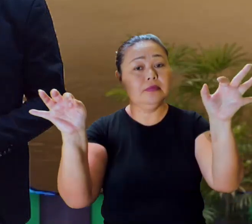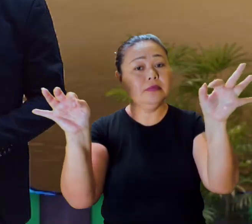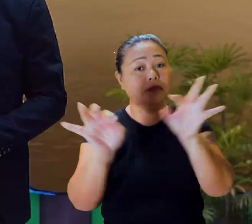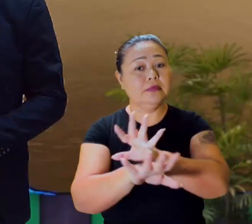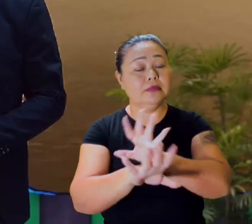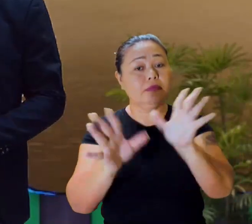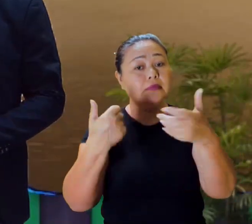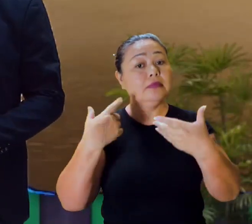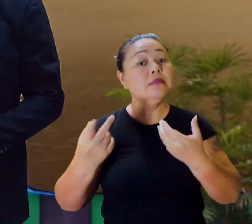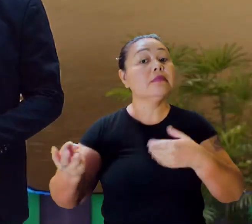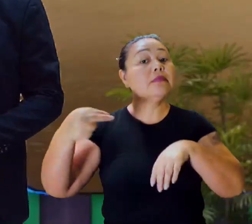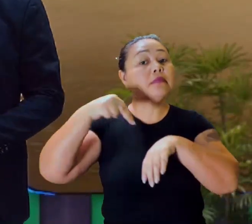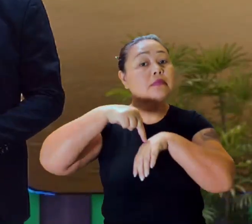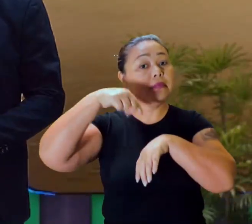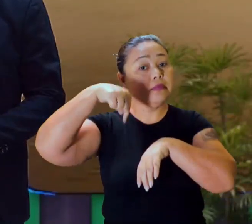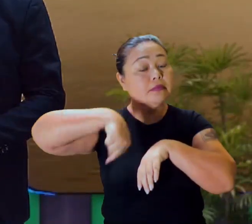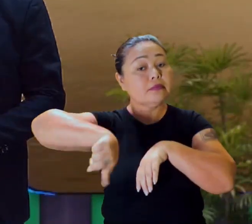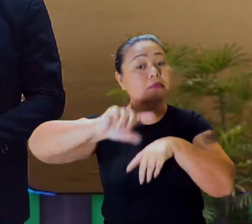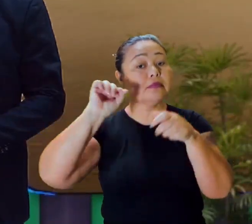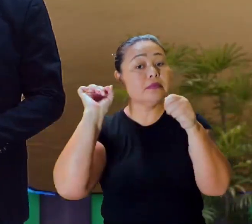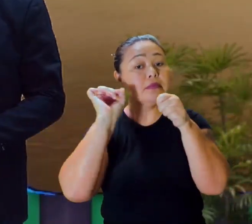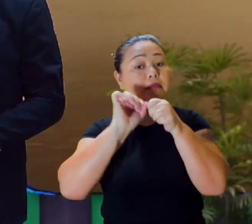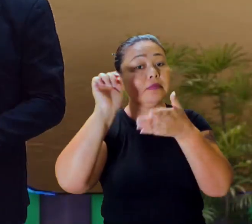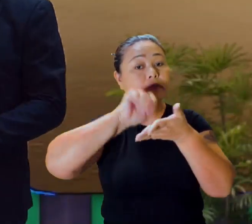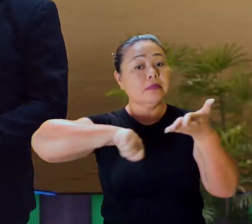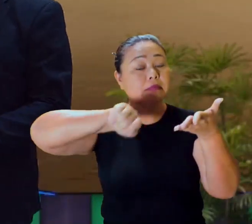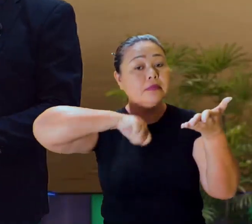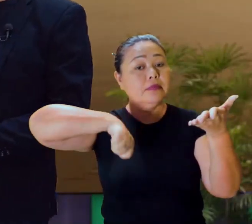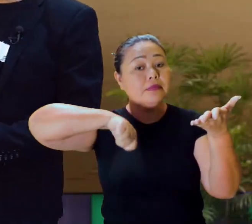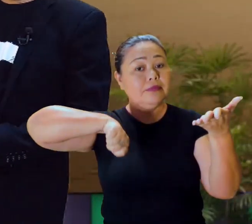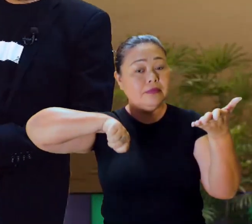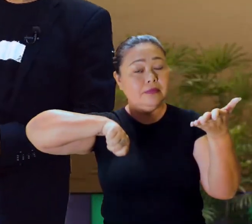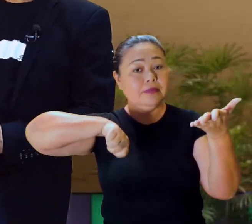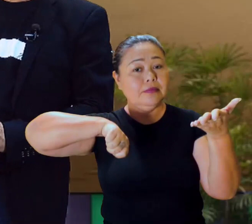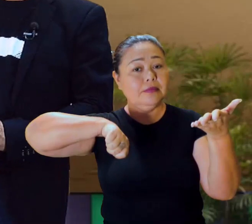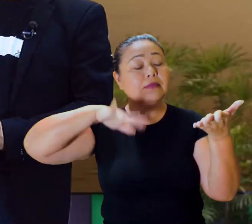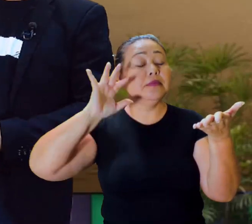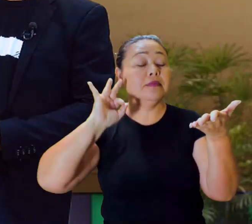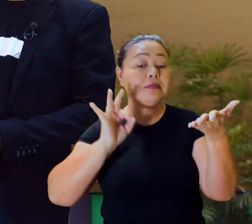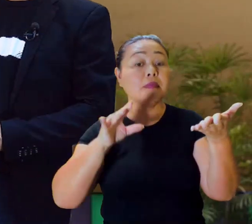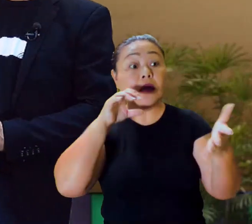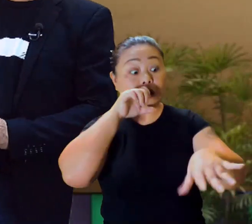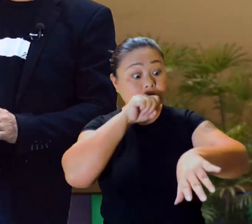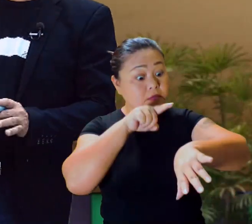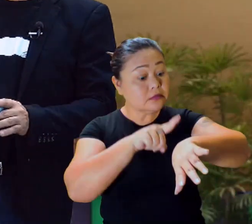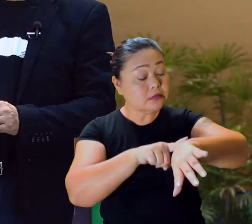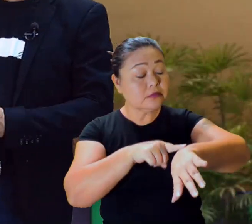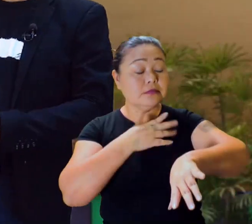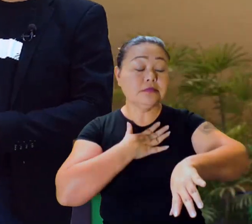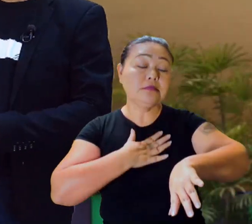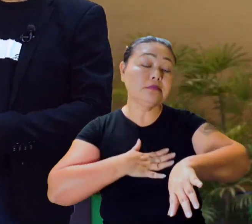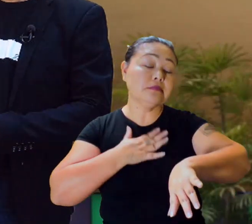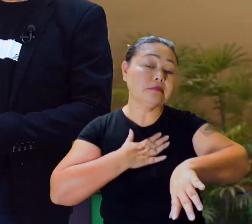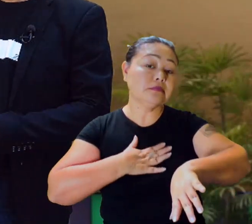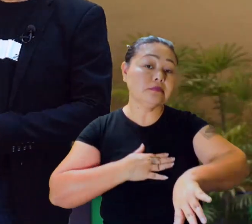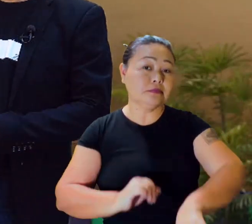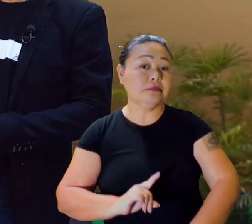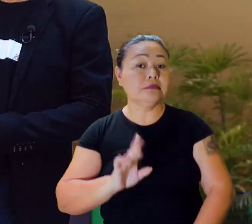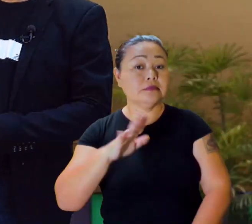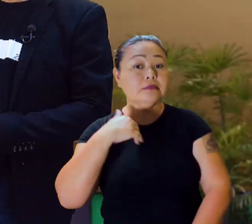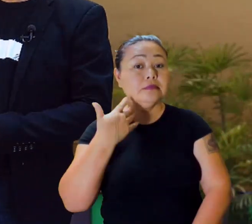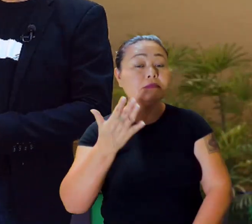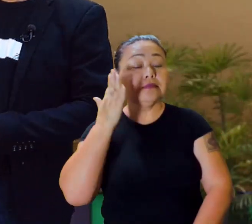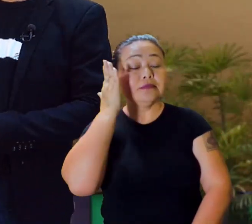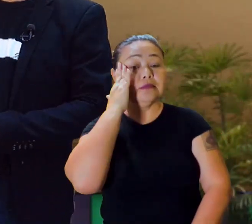Pronto. Voltamos, galera, agora para fazer a correção, professor. É isso aí. Foi muito rápido, Foi tranquilo. mas quem